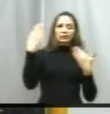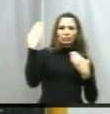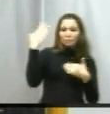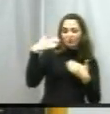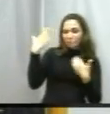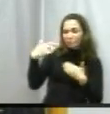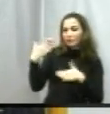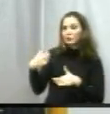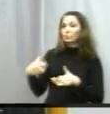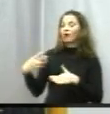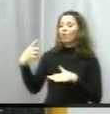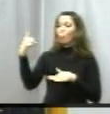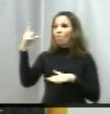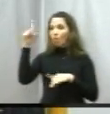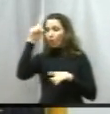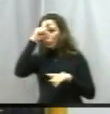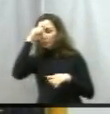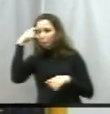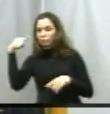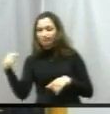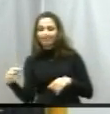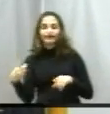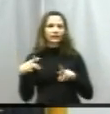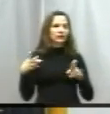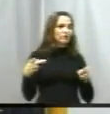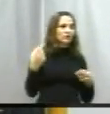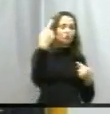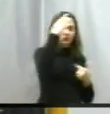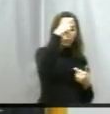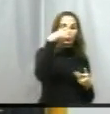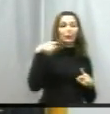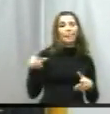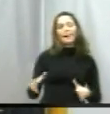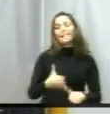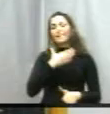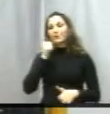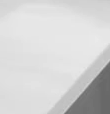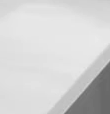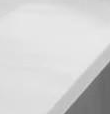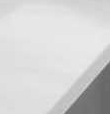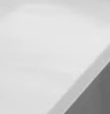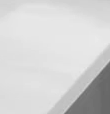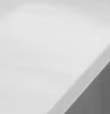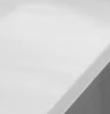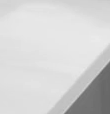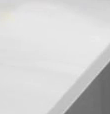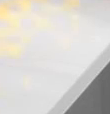atendimento de um hospital e de outro, favoravelmente à gota de leite. Obrigada.